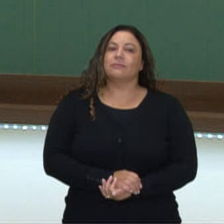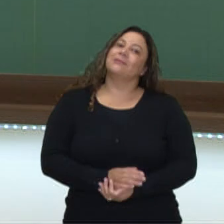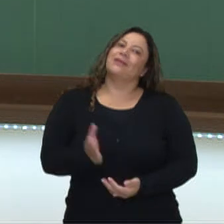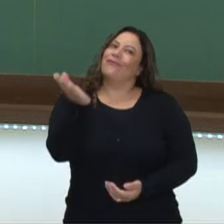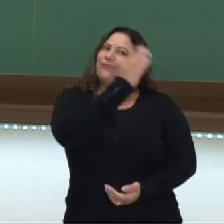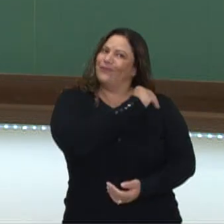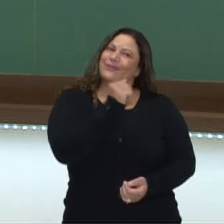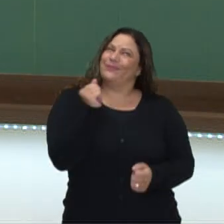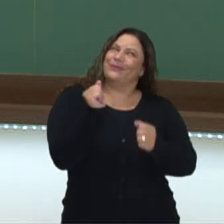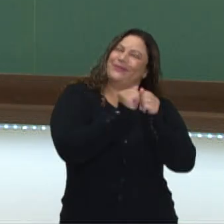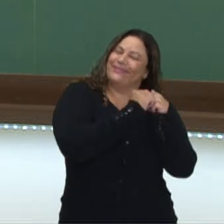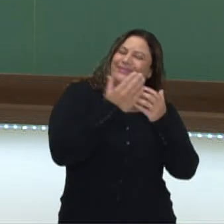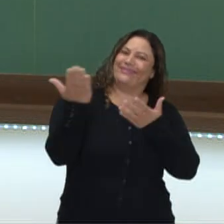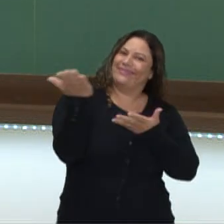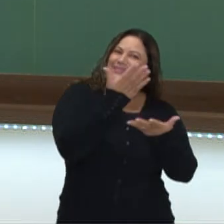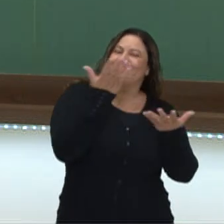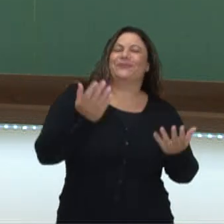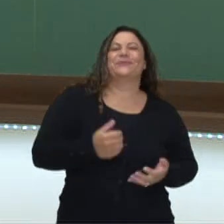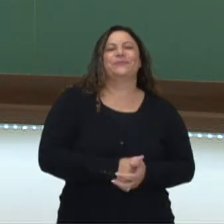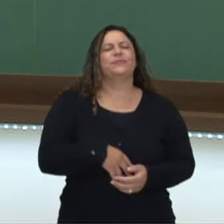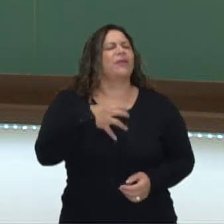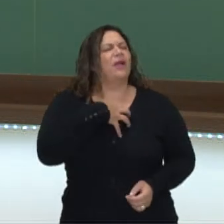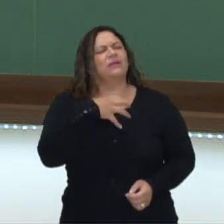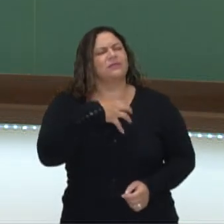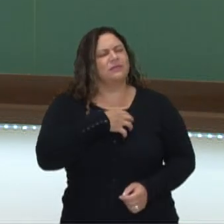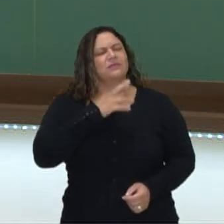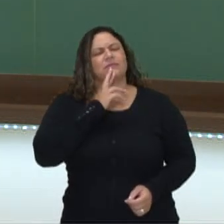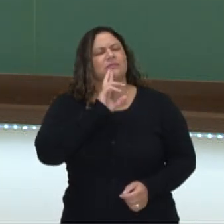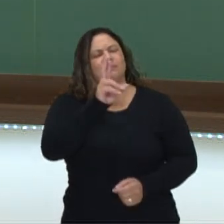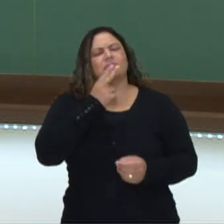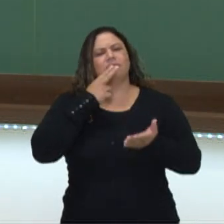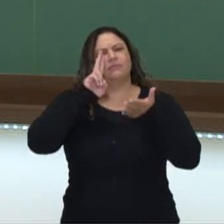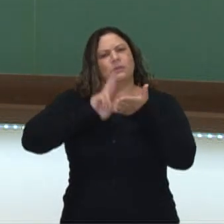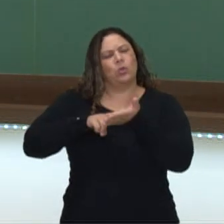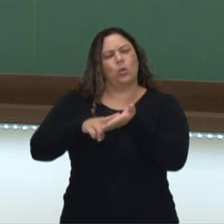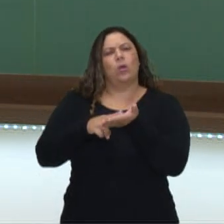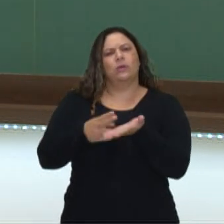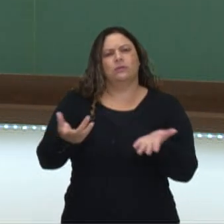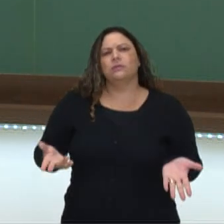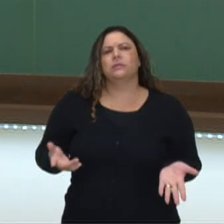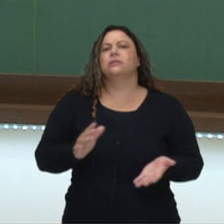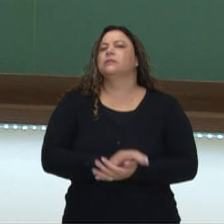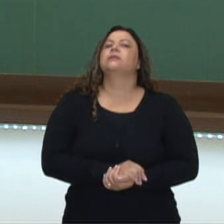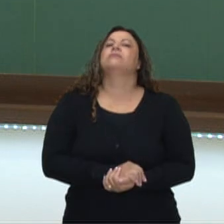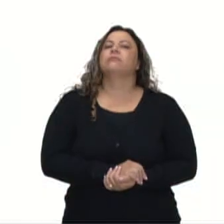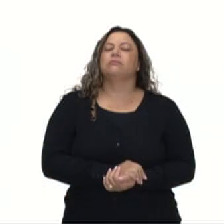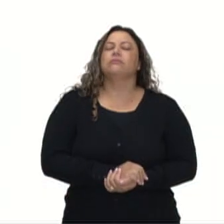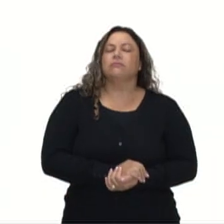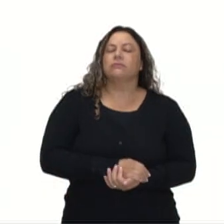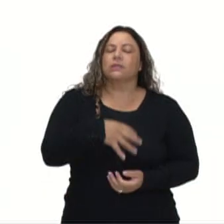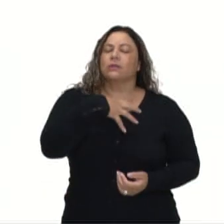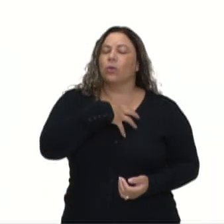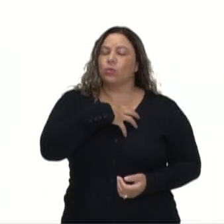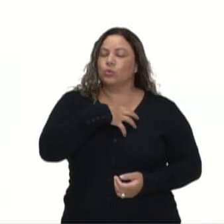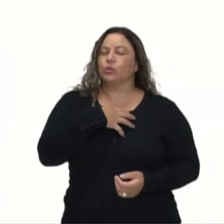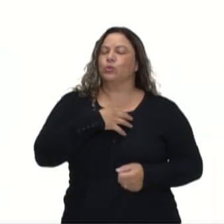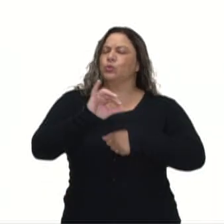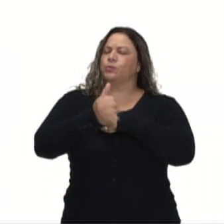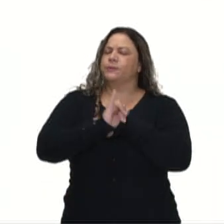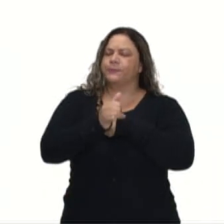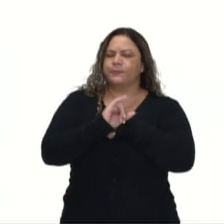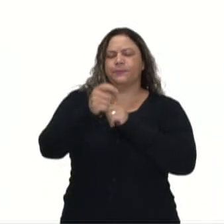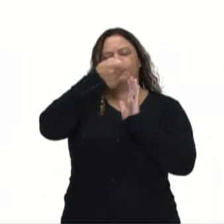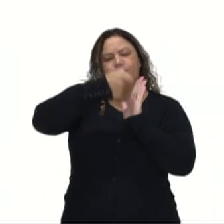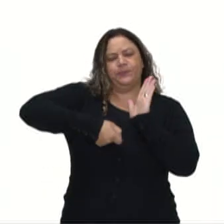Vamos juntos, minha gente. Qual é esse sentimento que responde a essa carta? Vejamos, o sentimento do cronista é de